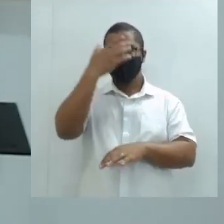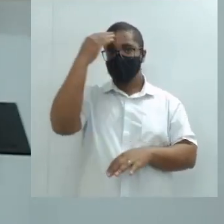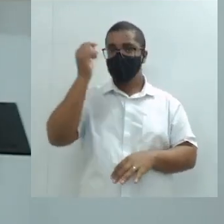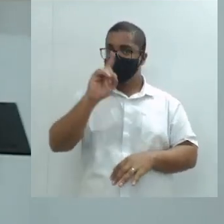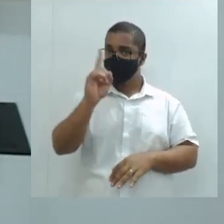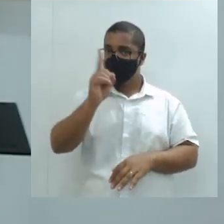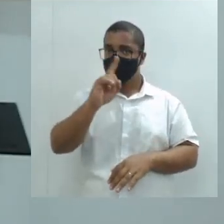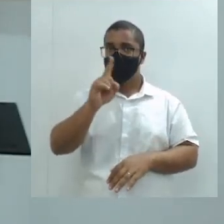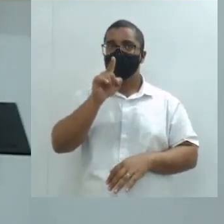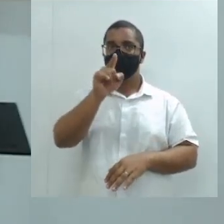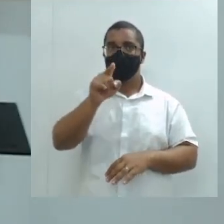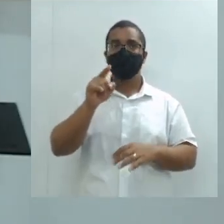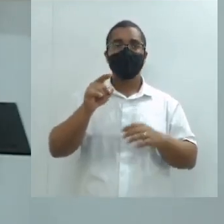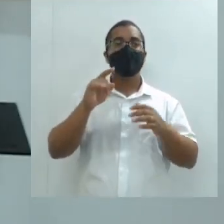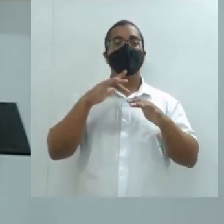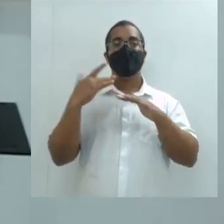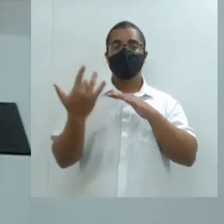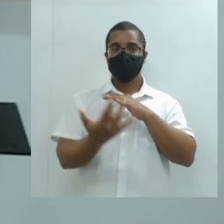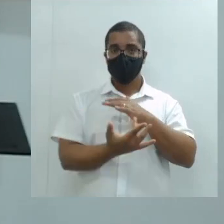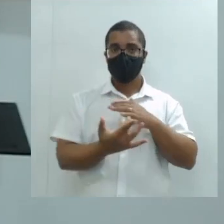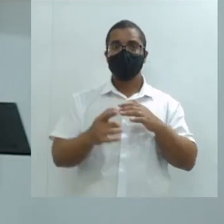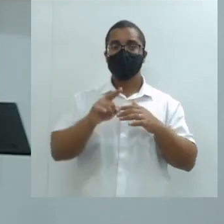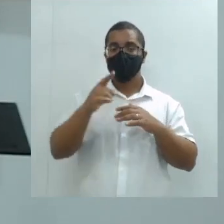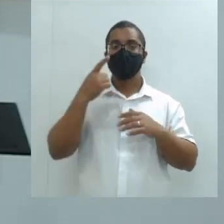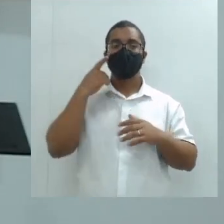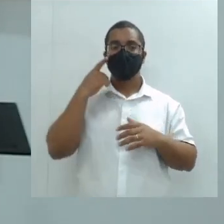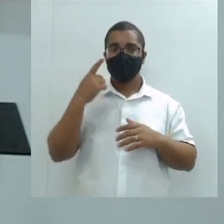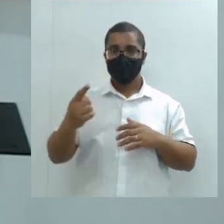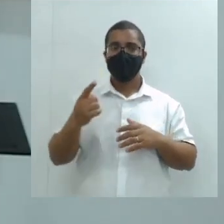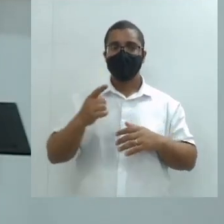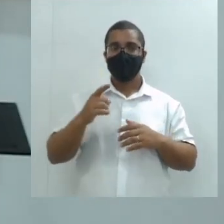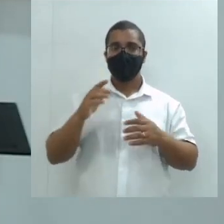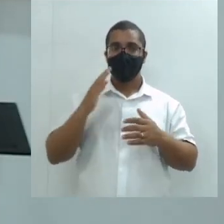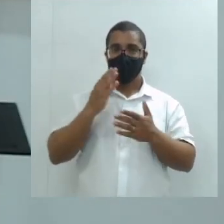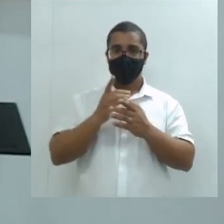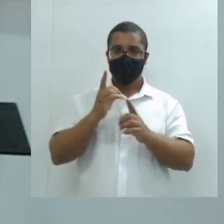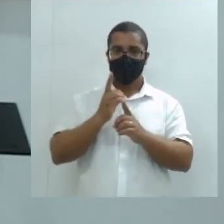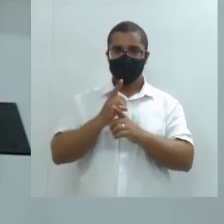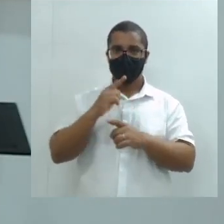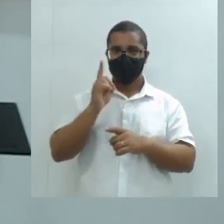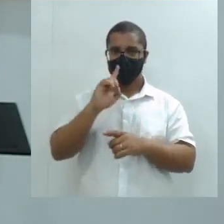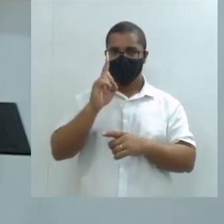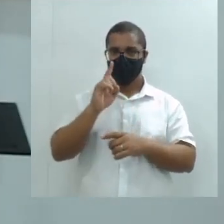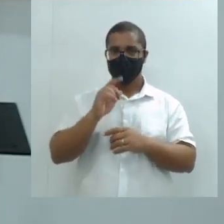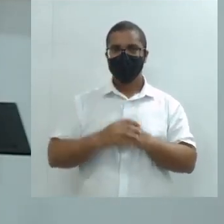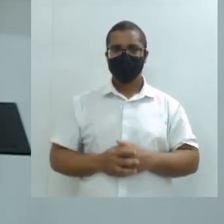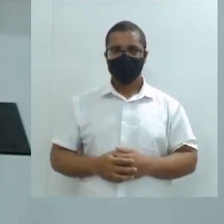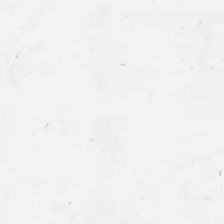esquece de estar em nossas redes sociais e fica ligados até a próxima aula, tá bom? Tchau, tchau!